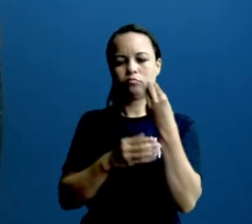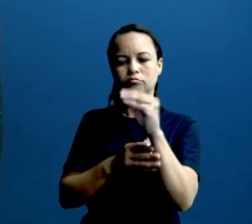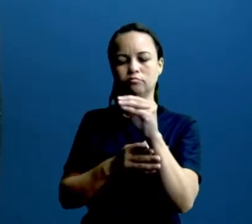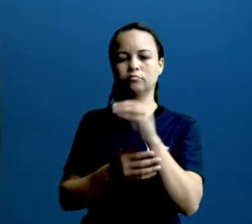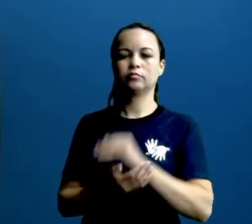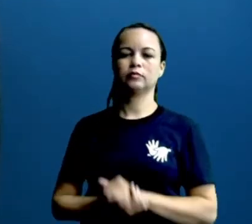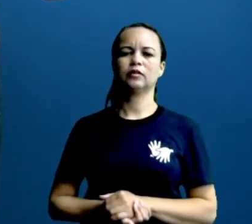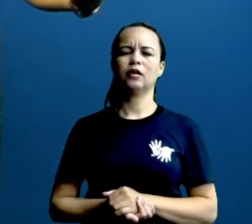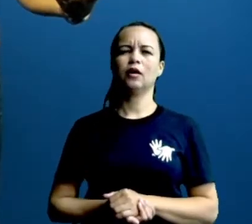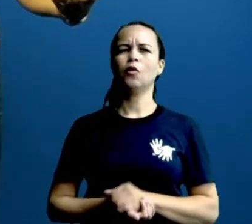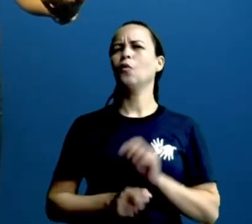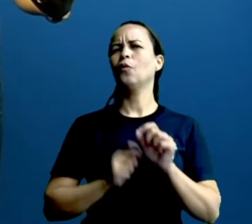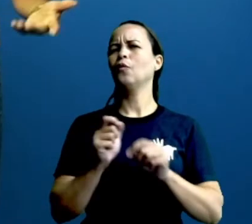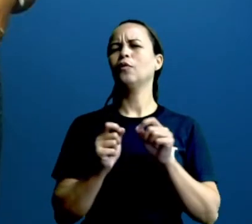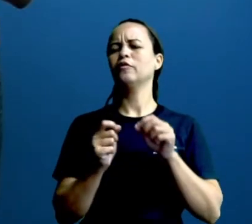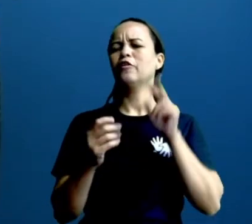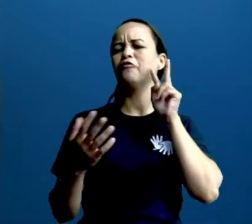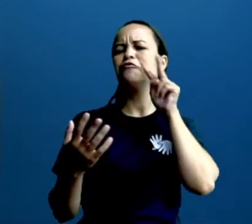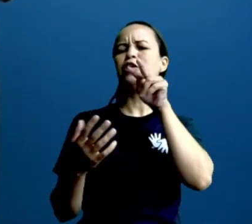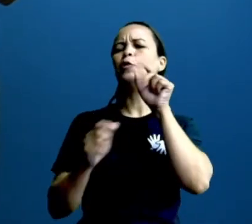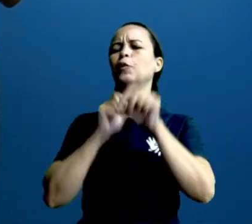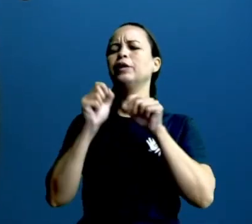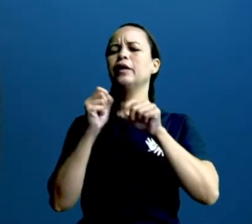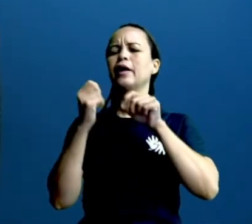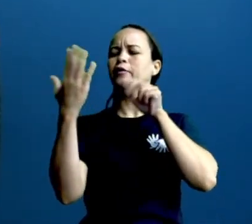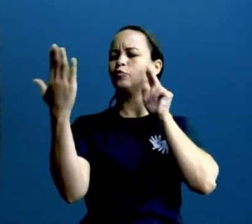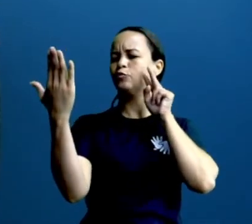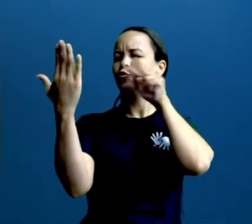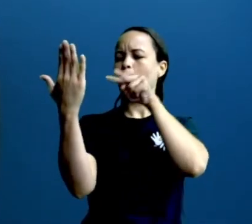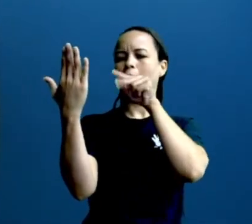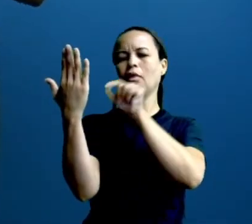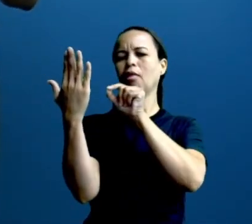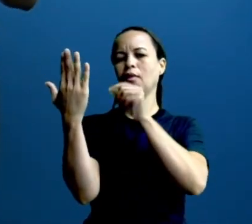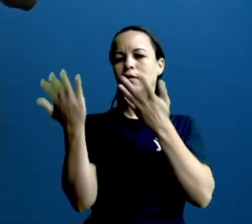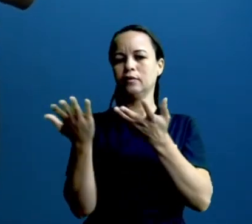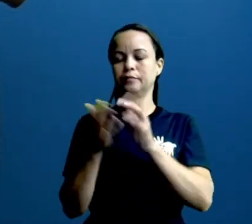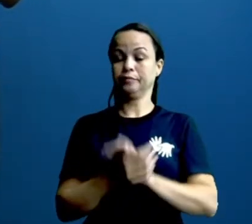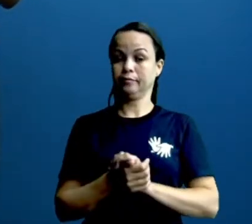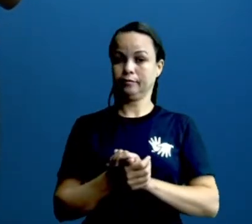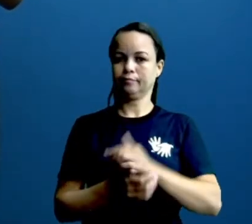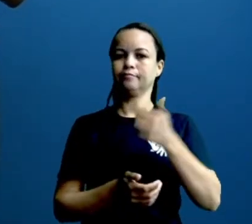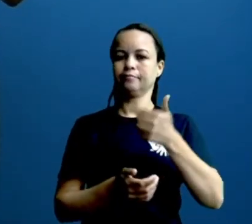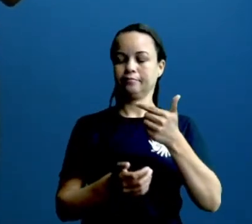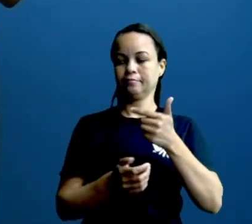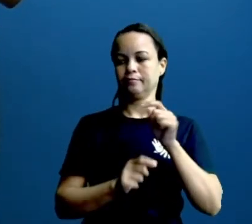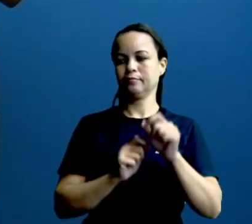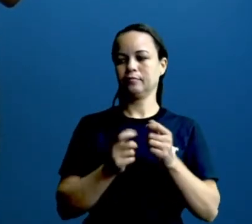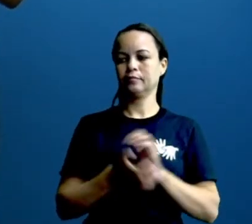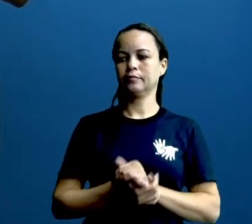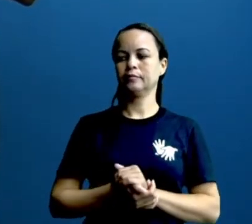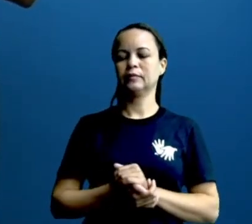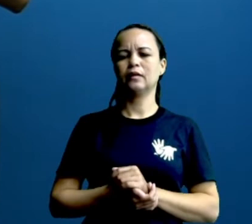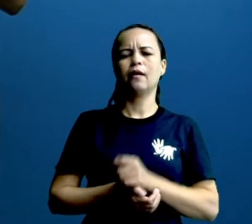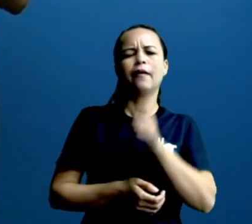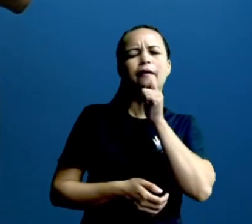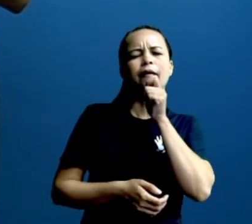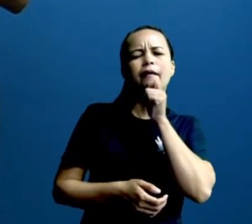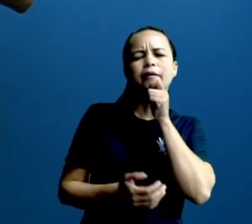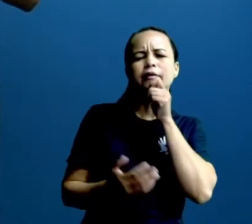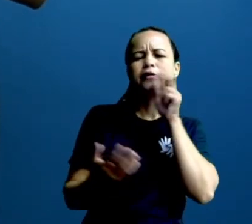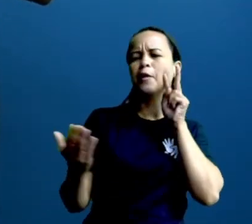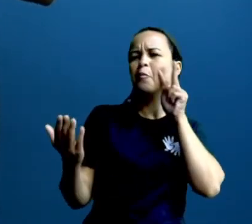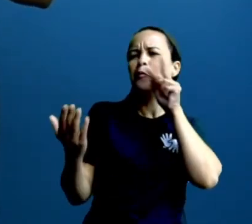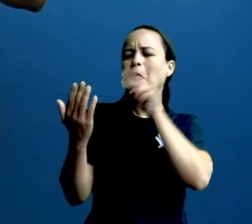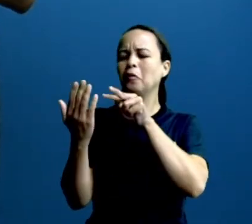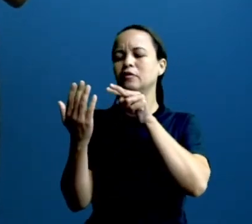Dá vontade de saber o que foi que viu no espelho? Sim. Aí vem a segunda parte, que é ainda há tempo de ver. Então